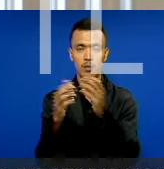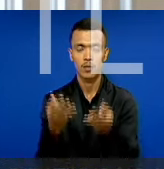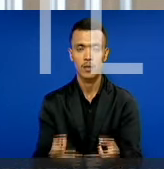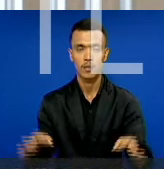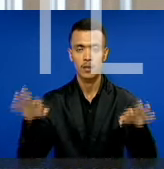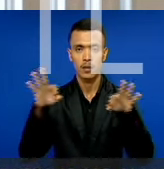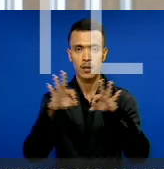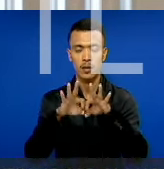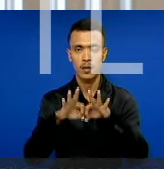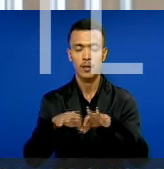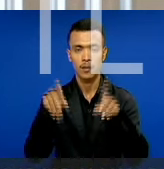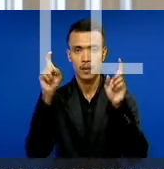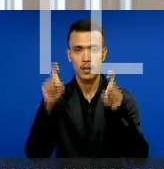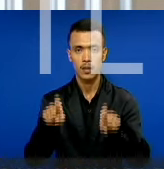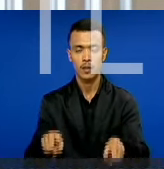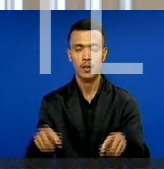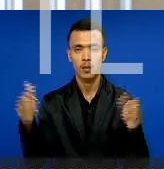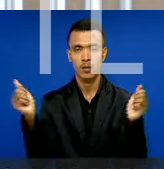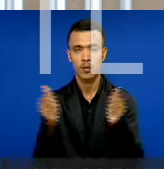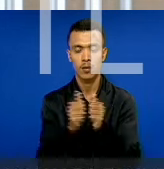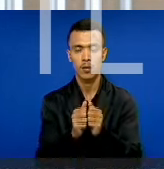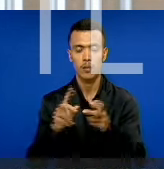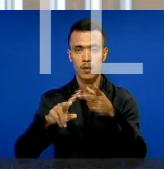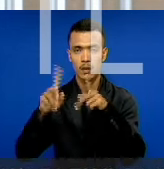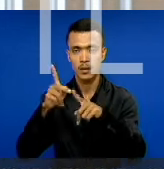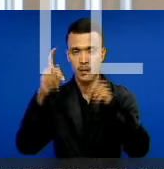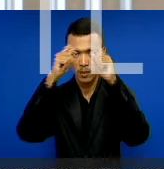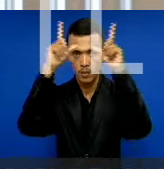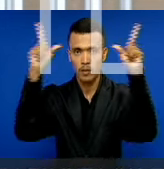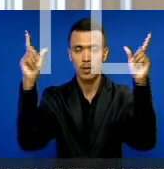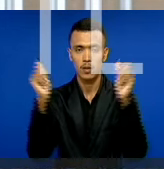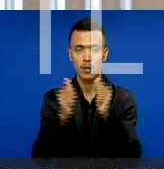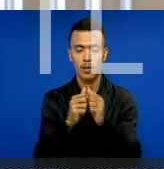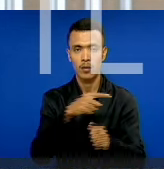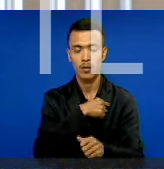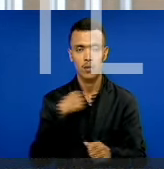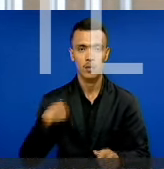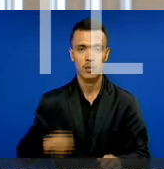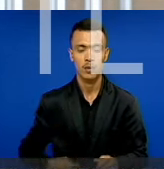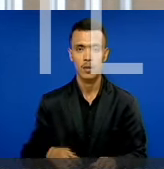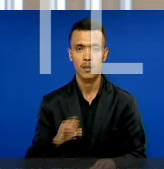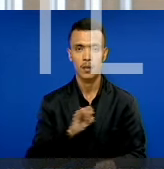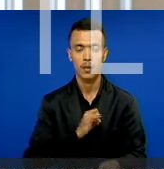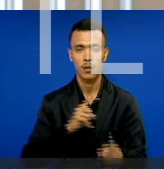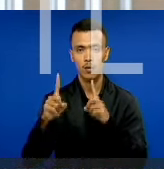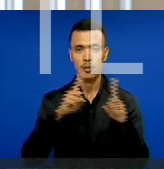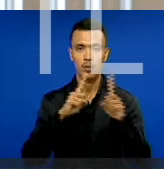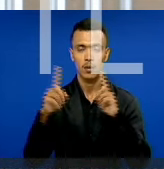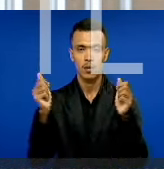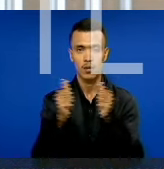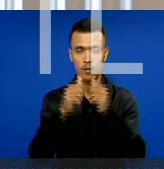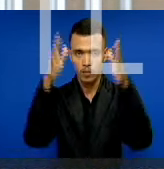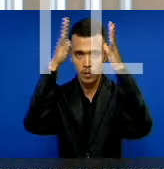importantes. Deve merecer relação bilateral Timor-Leste-China. E daí, maca acolhido itané anai presidente.